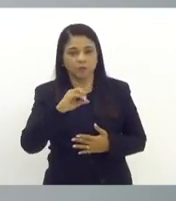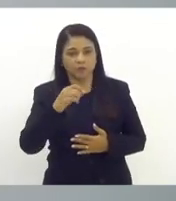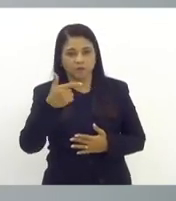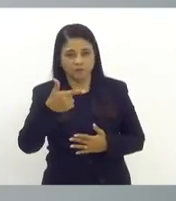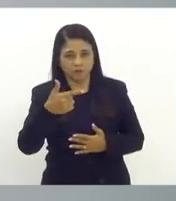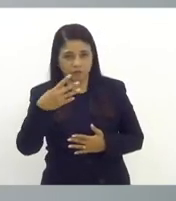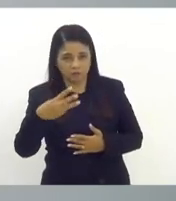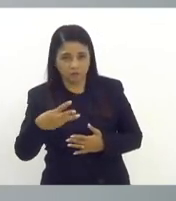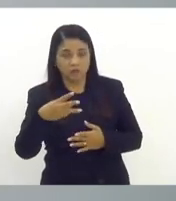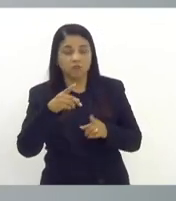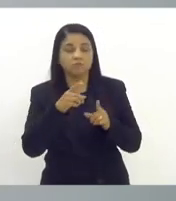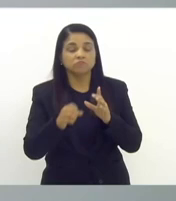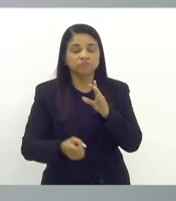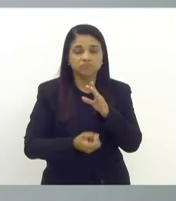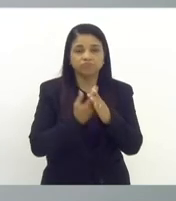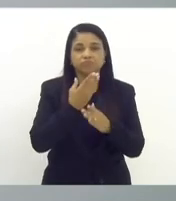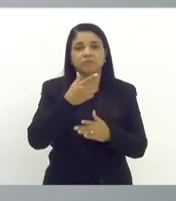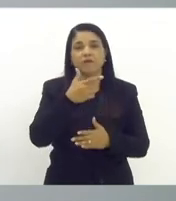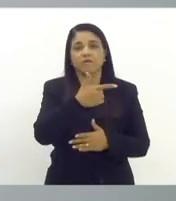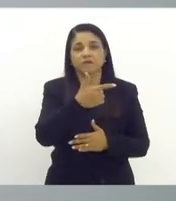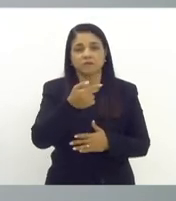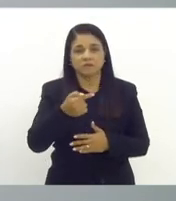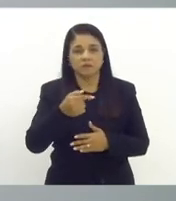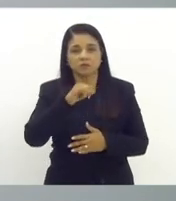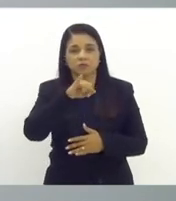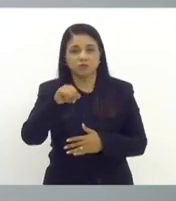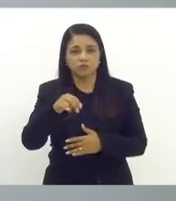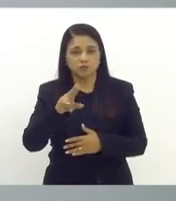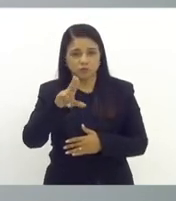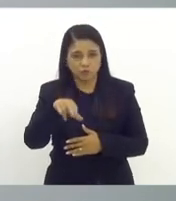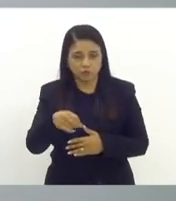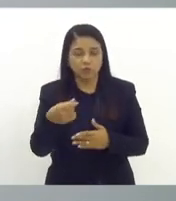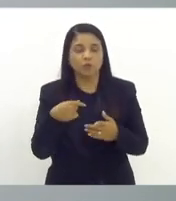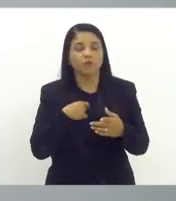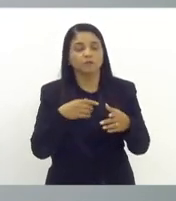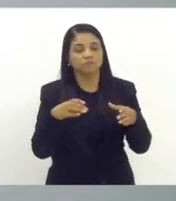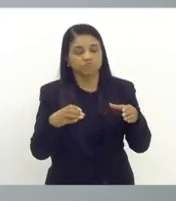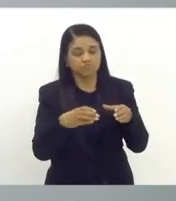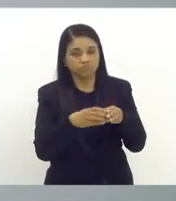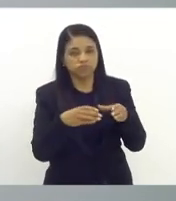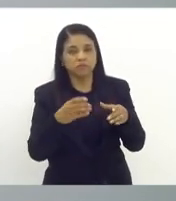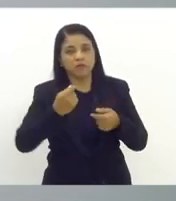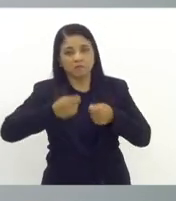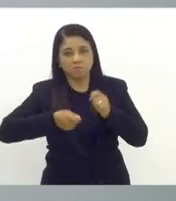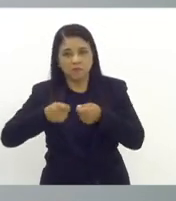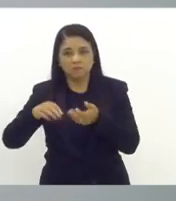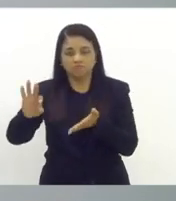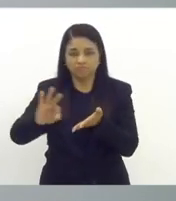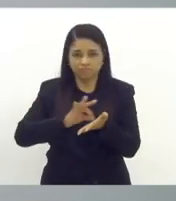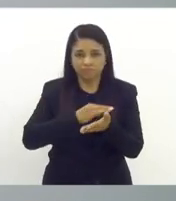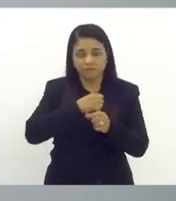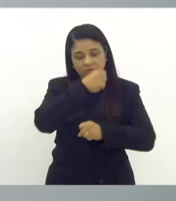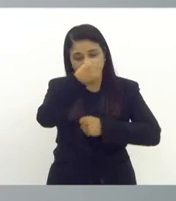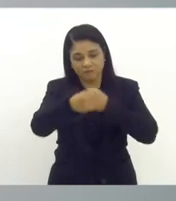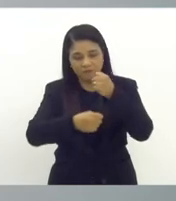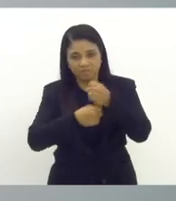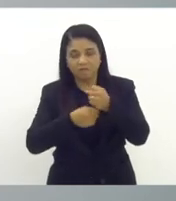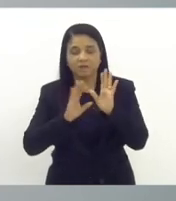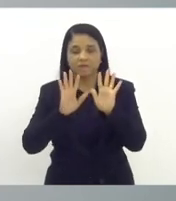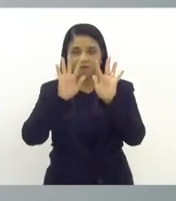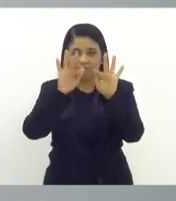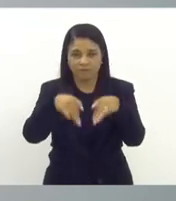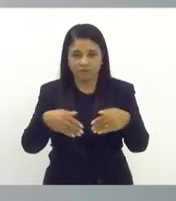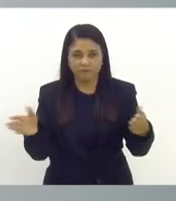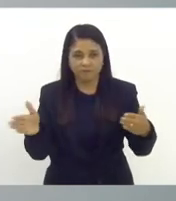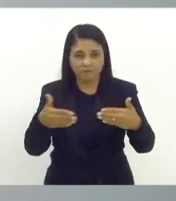em 27 de junho e com o prazo de inscrição dos blocos e bandas que queiram desfilar no carnaval 2024 encerrado no